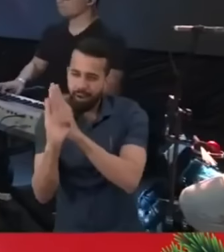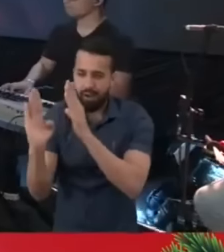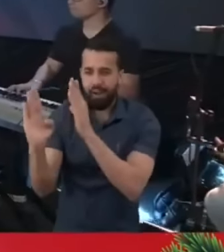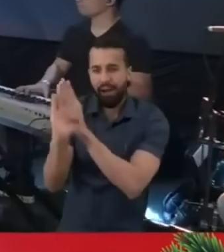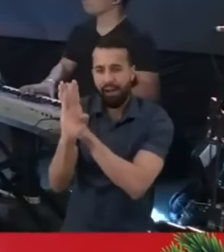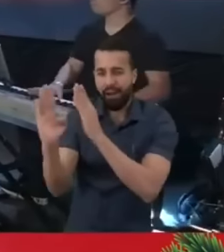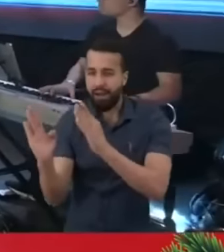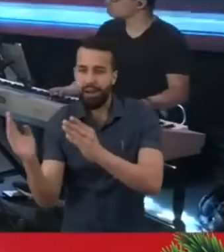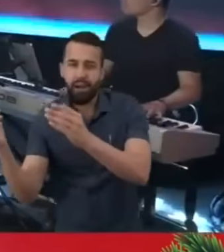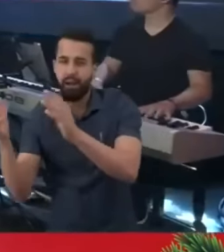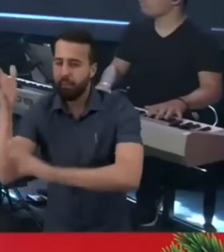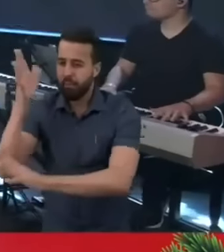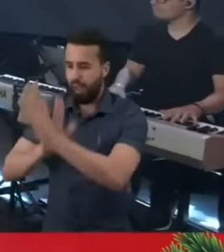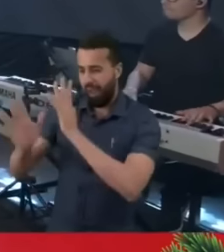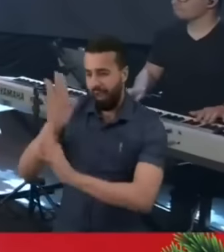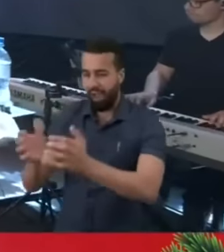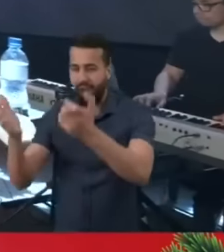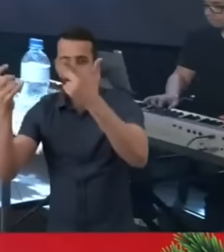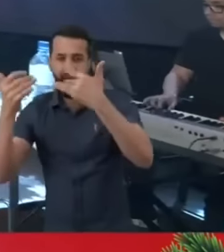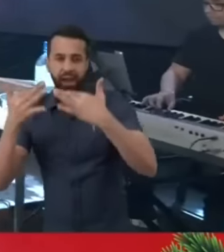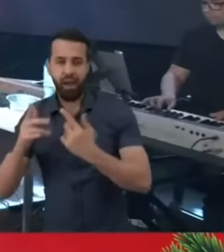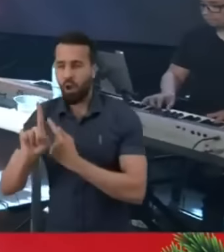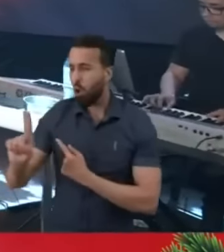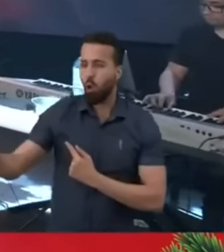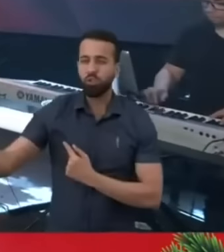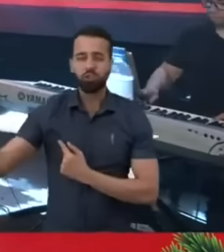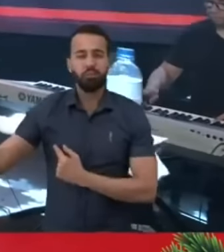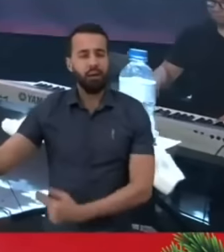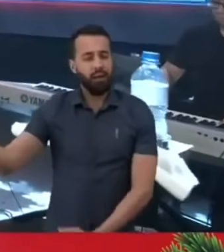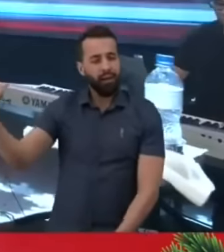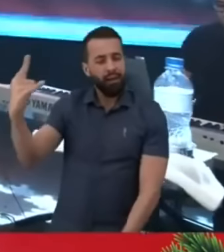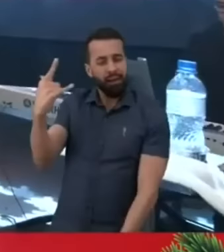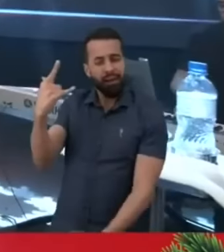pra dizer que me amava quando estava longe,